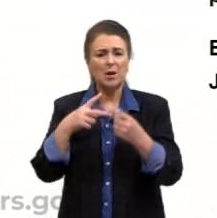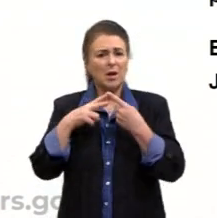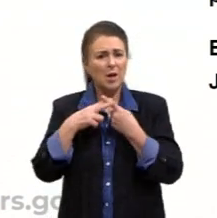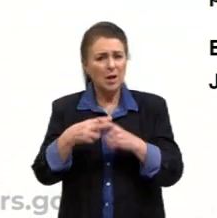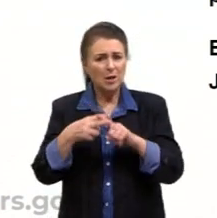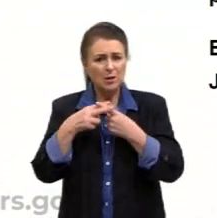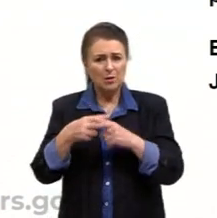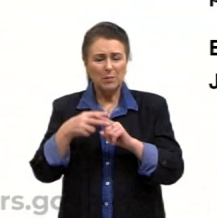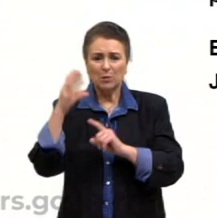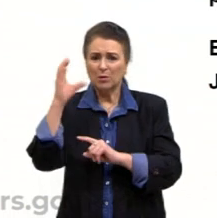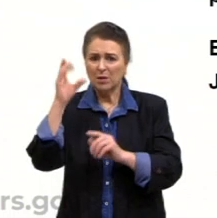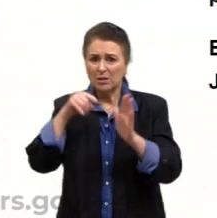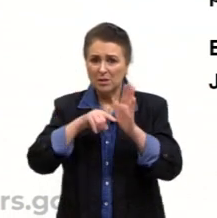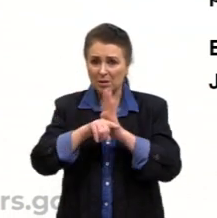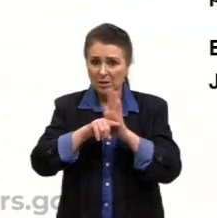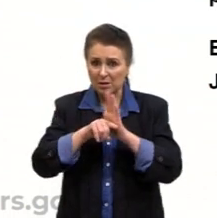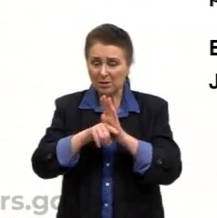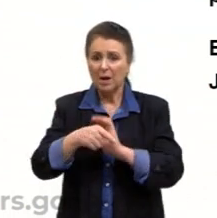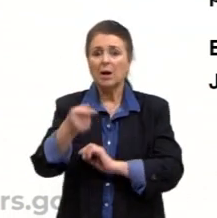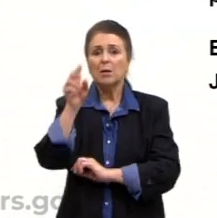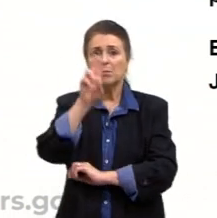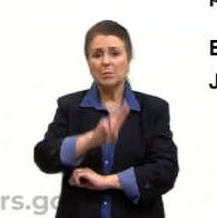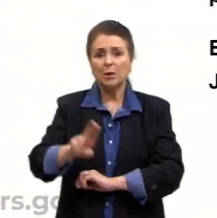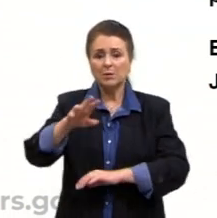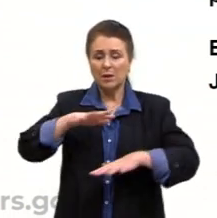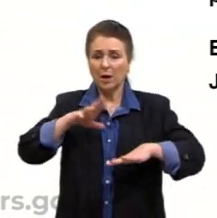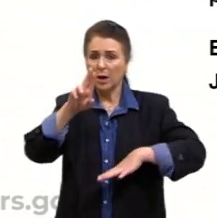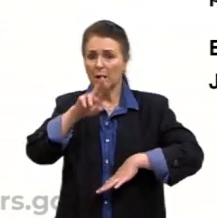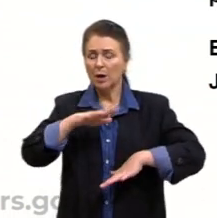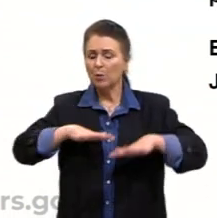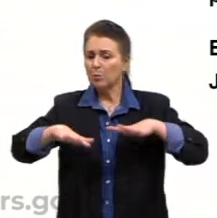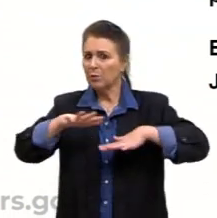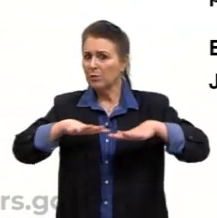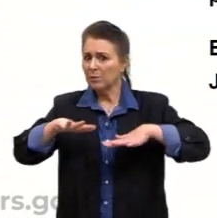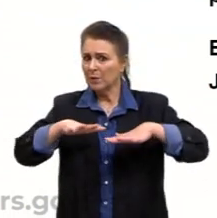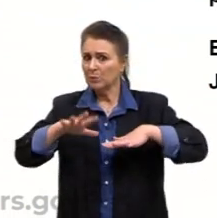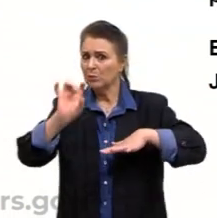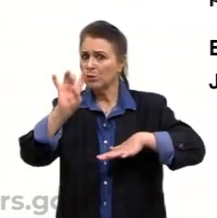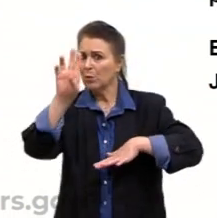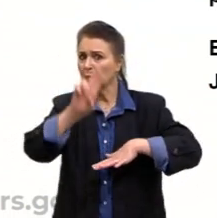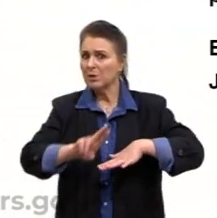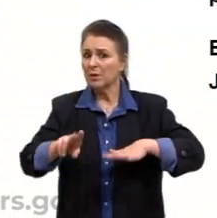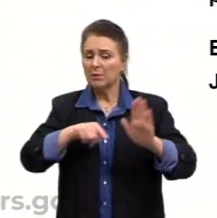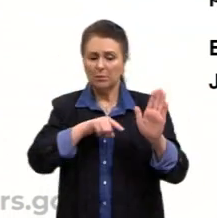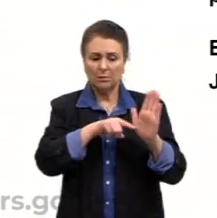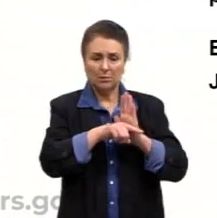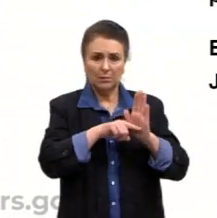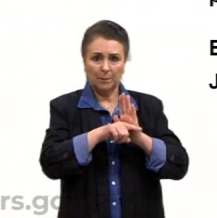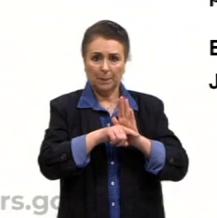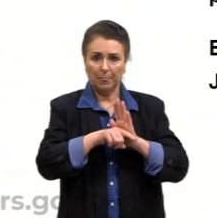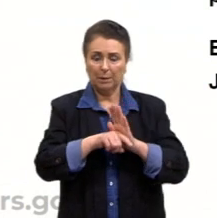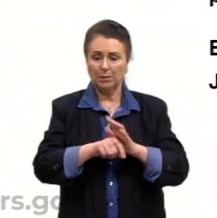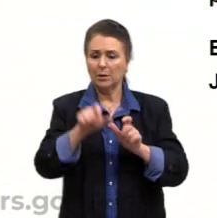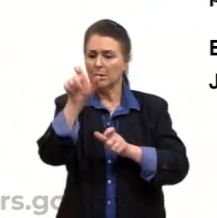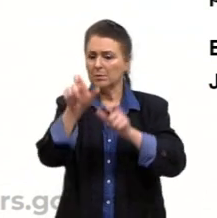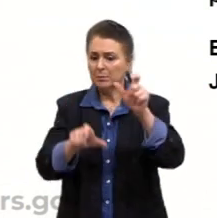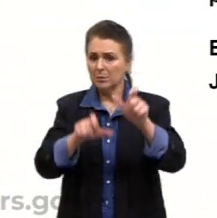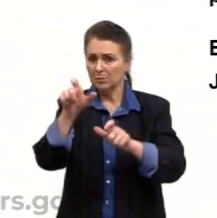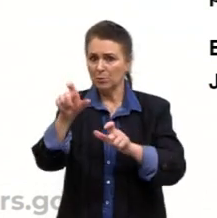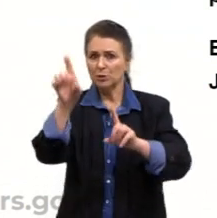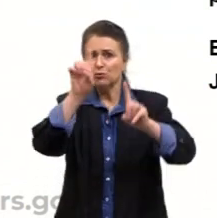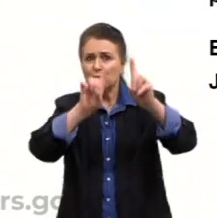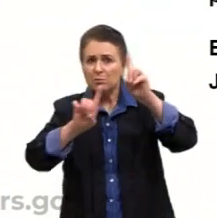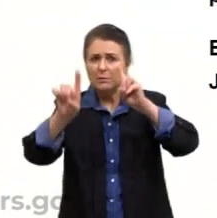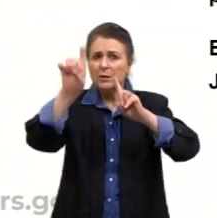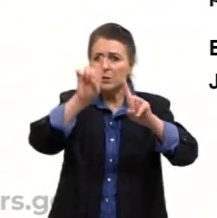para reproduzir o movimento e só poderia servir para pesquisas. Mesmo que o público no início se divertisse com